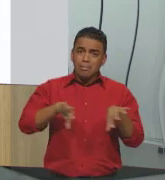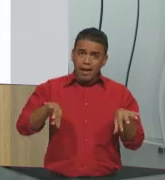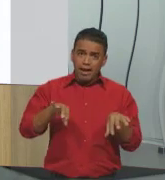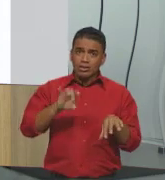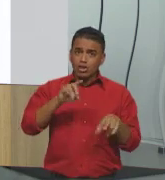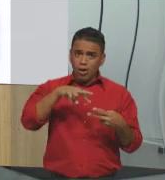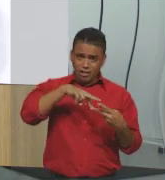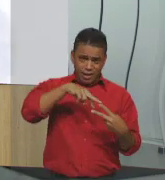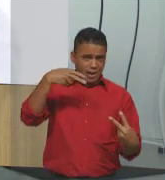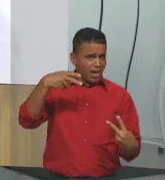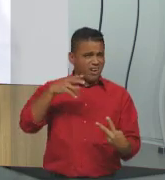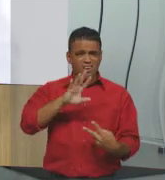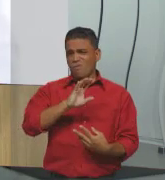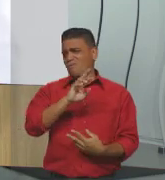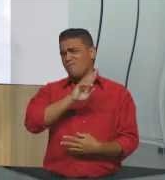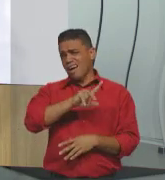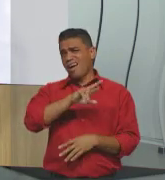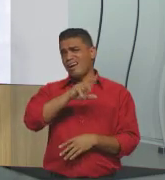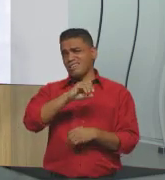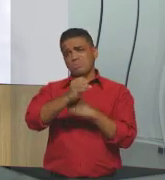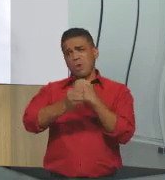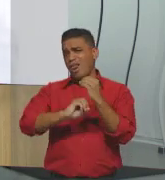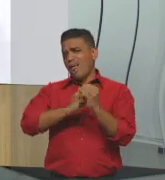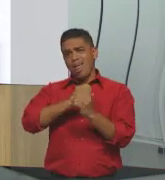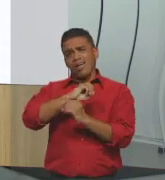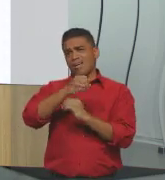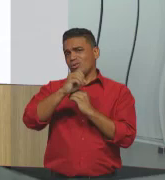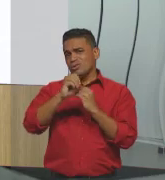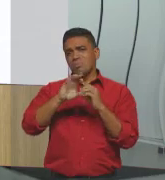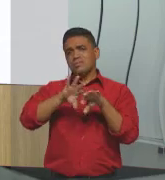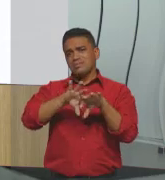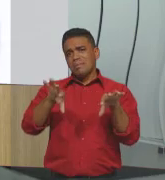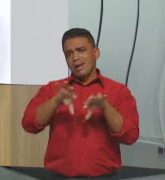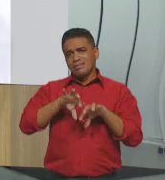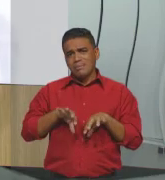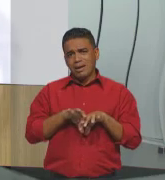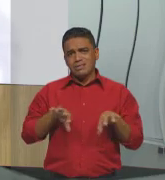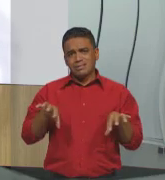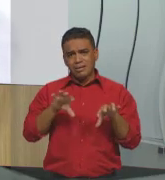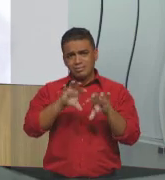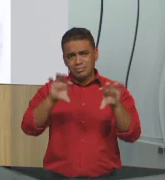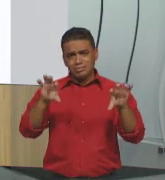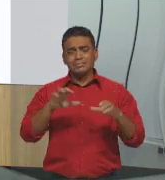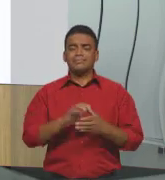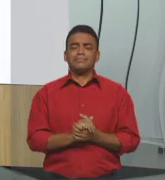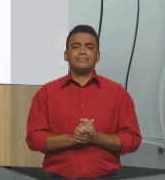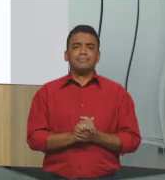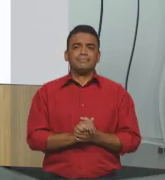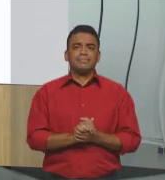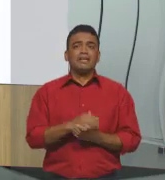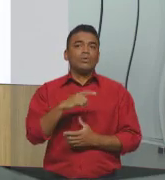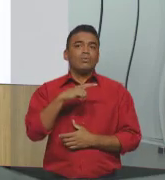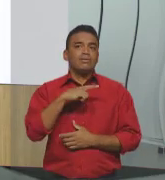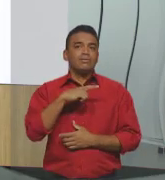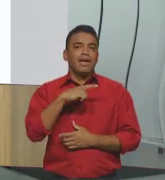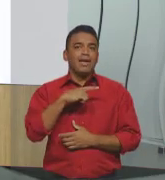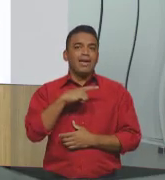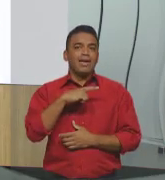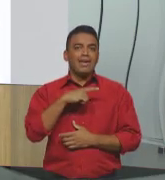várias macromoléculas, tá? Como que vai acontecer? Então, aqui eu tenho a maquininha